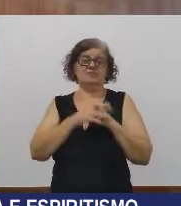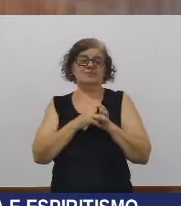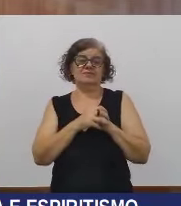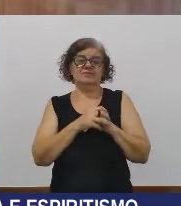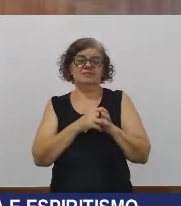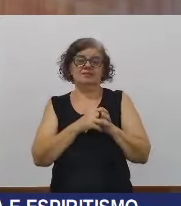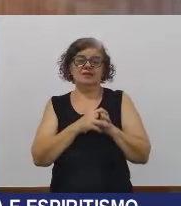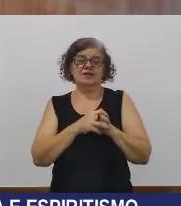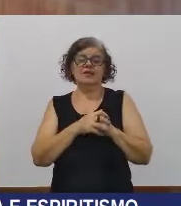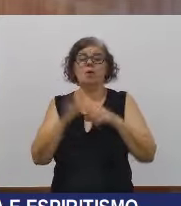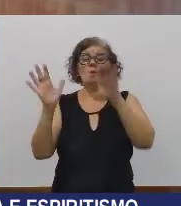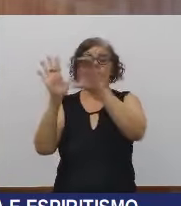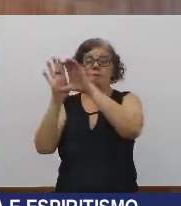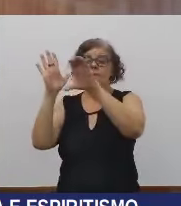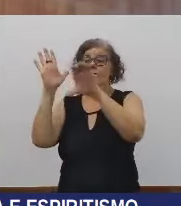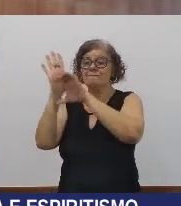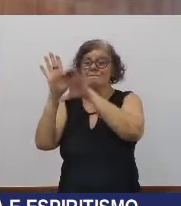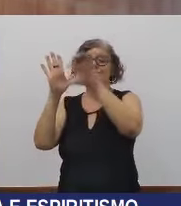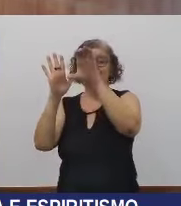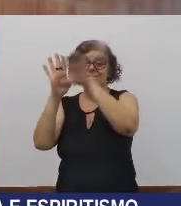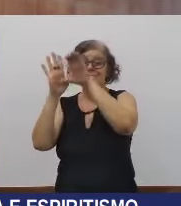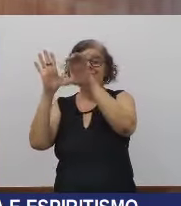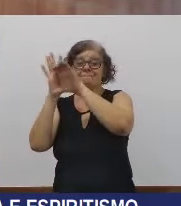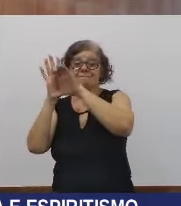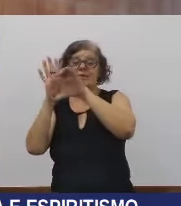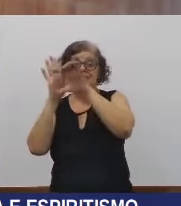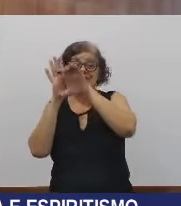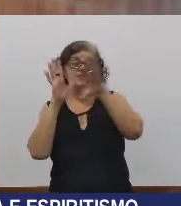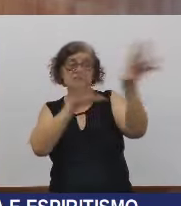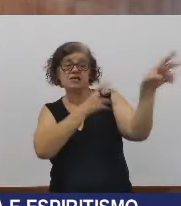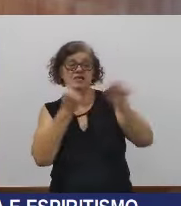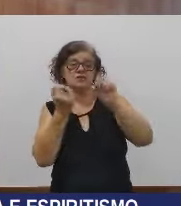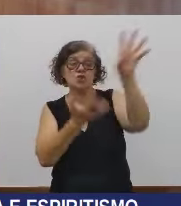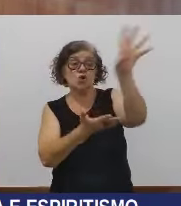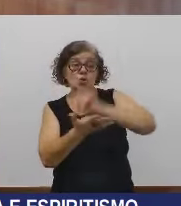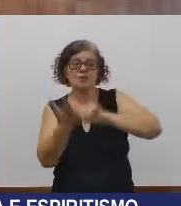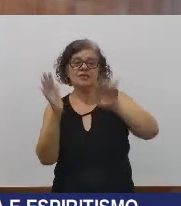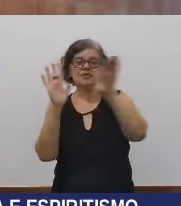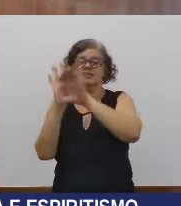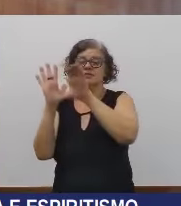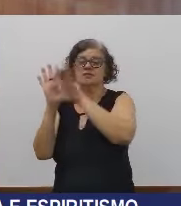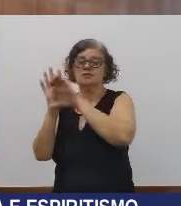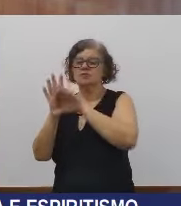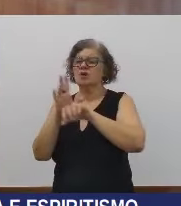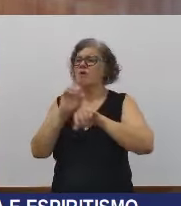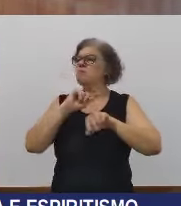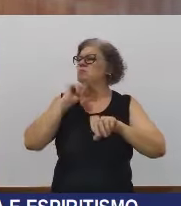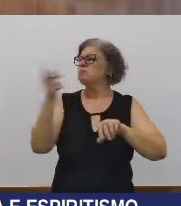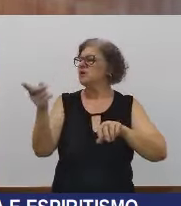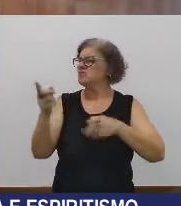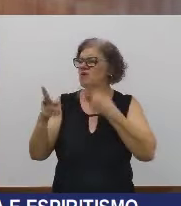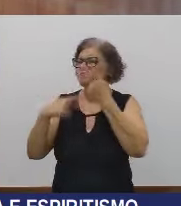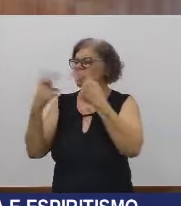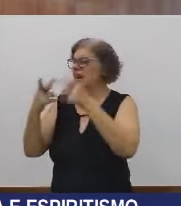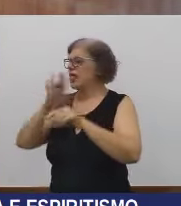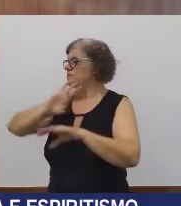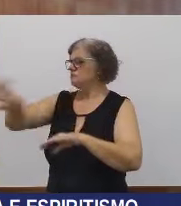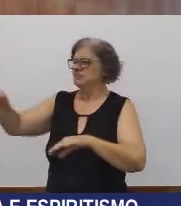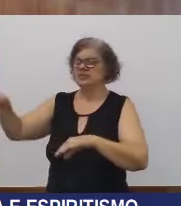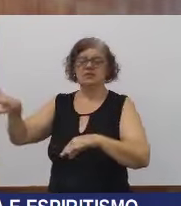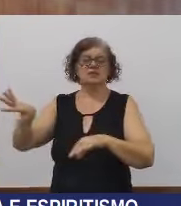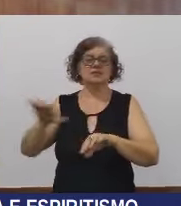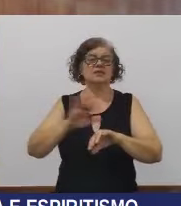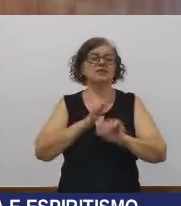E a gente sai com esses conceitos, sem estudar, criticando as pessoas, falando que não gosta sem nunca ter